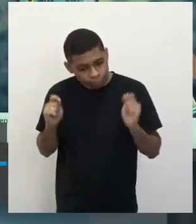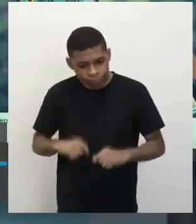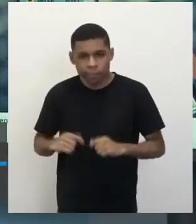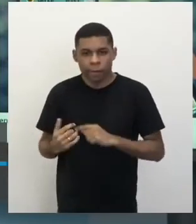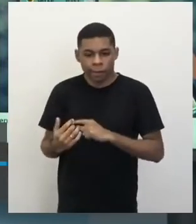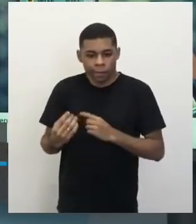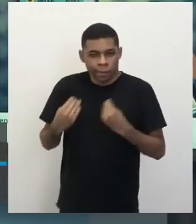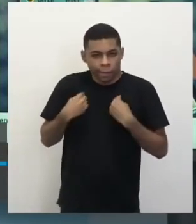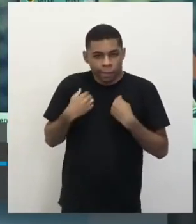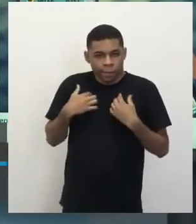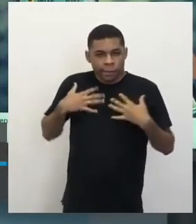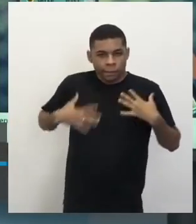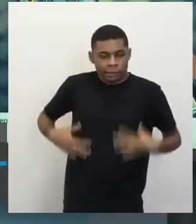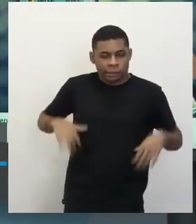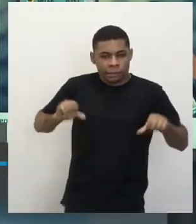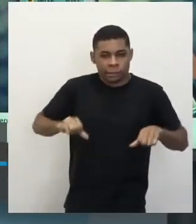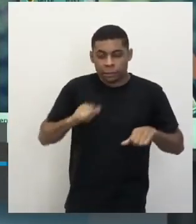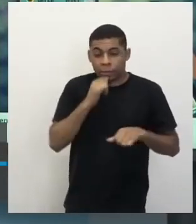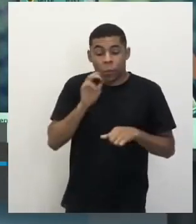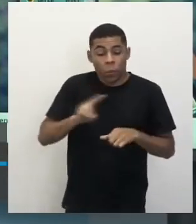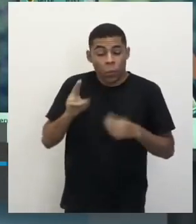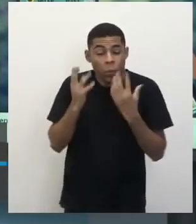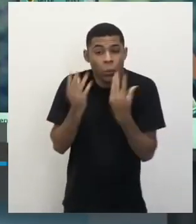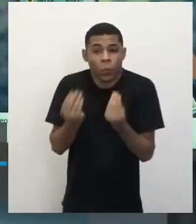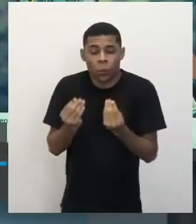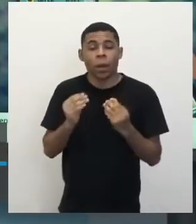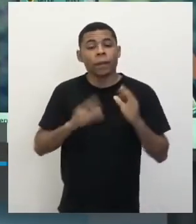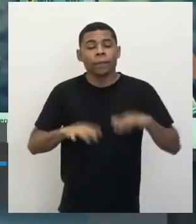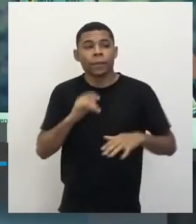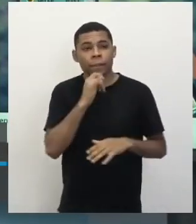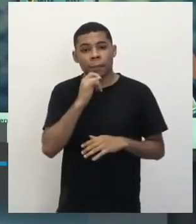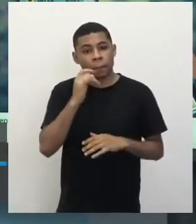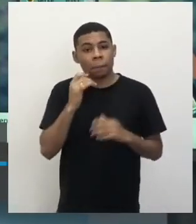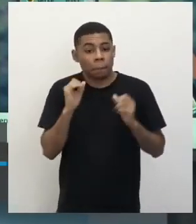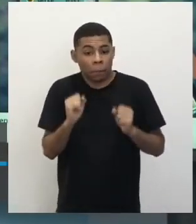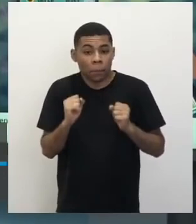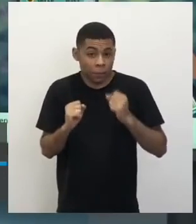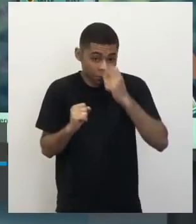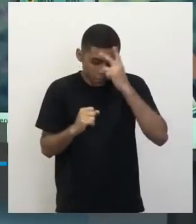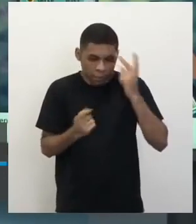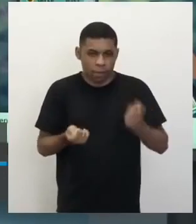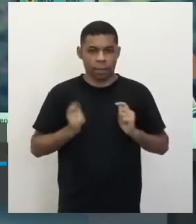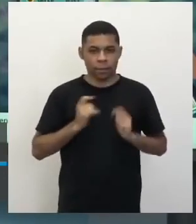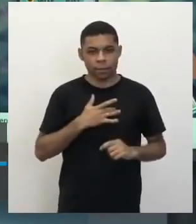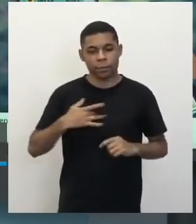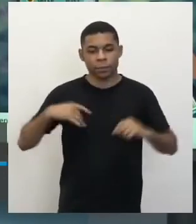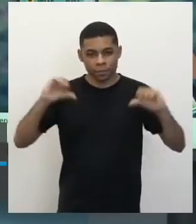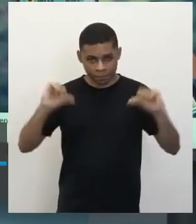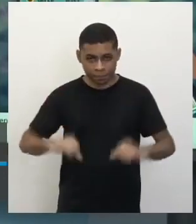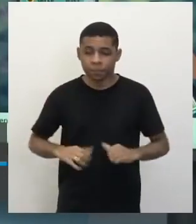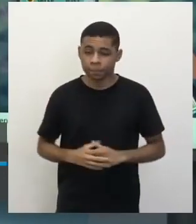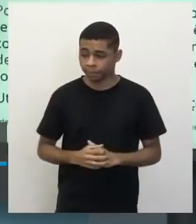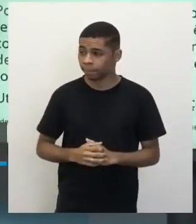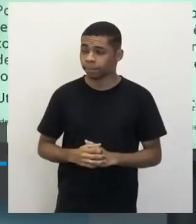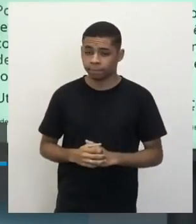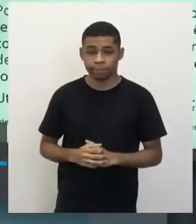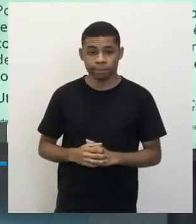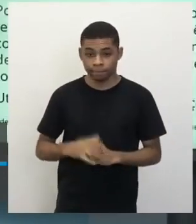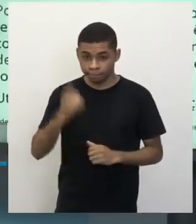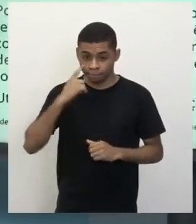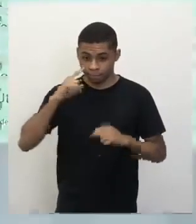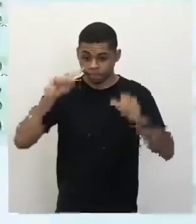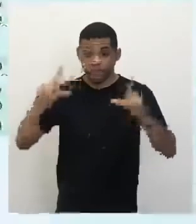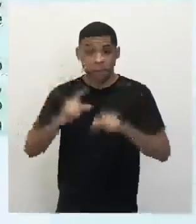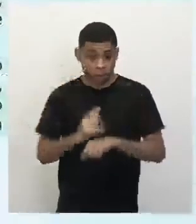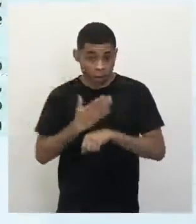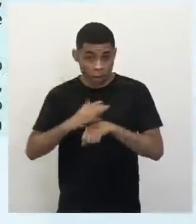né, você usar muito, depende do contexto, questões acarreta aí para a saúde. Tudo bem? E a atividade eu vou passar aí na tela